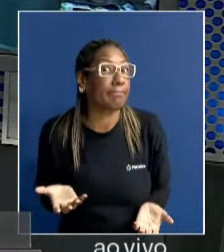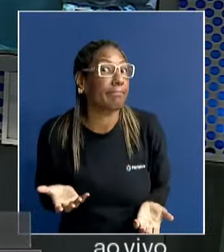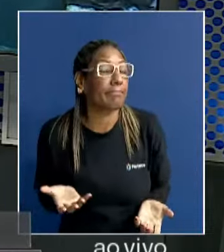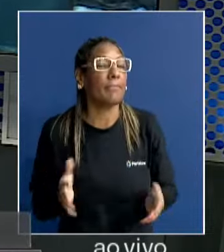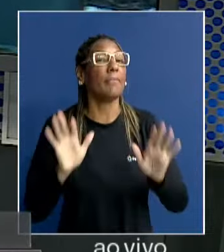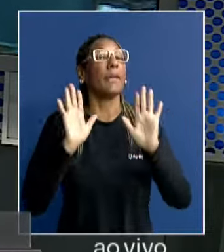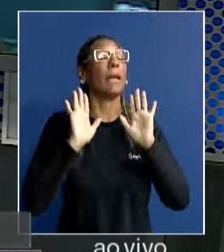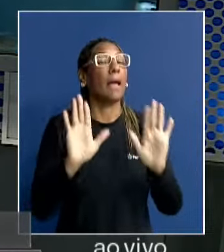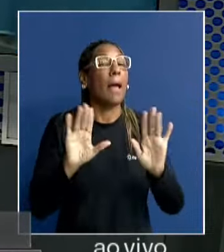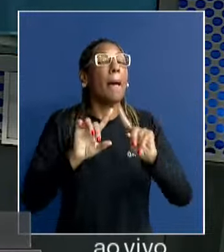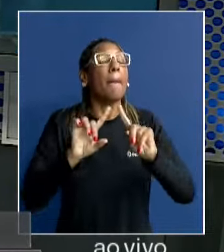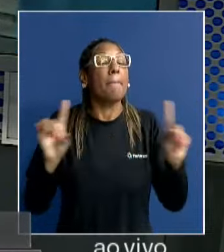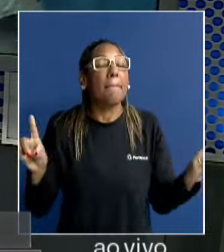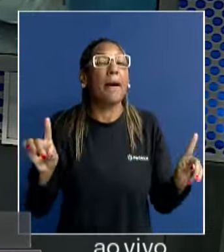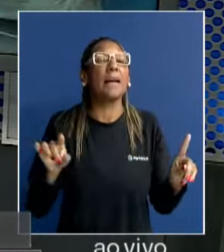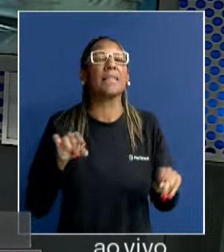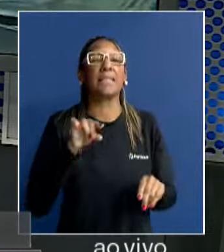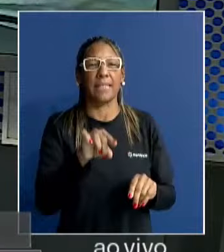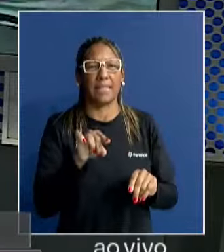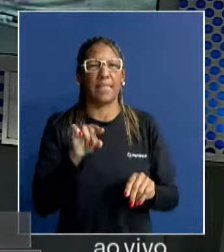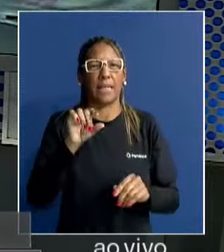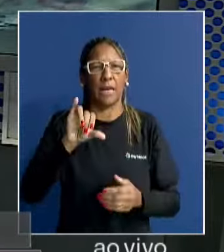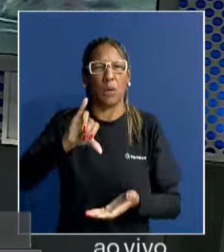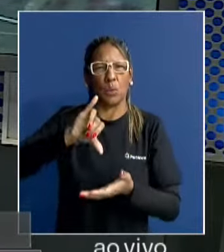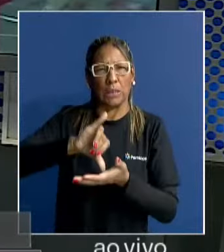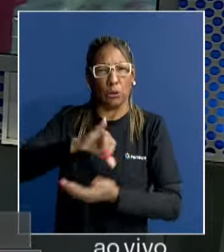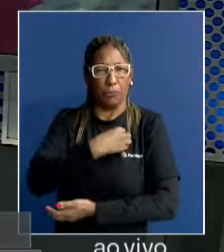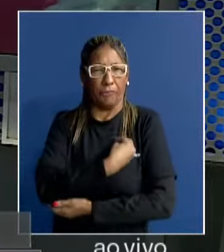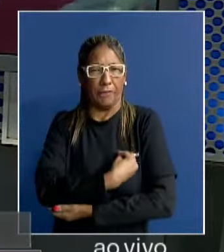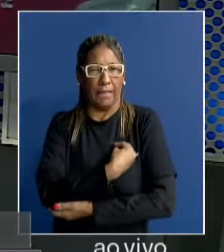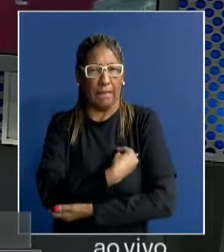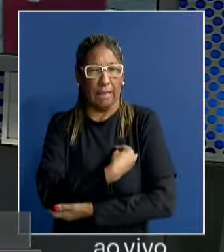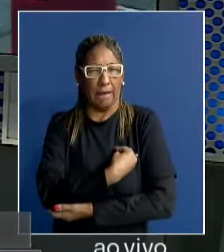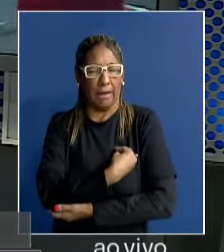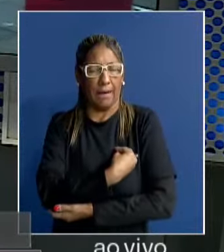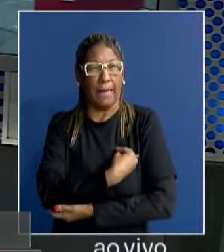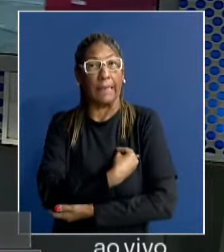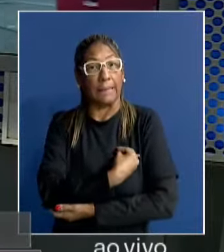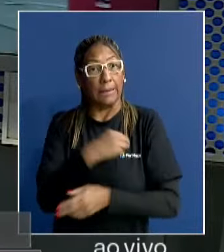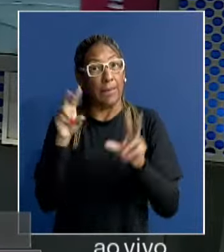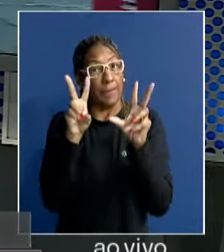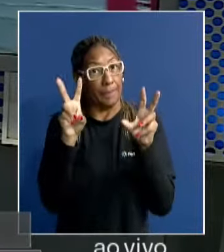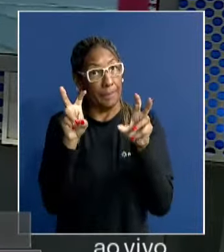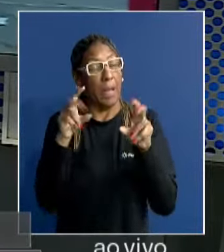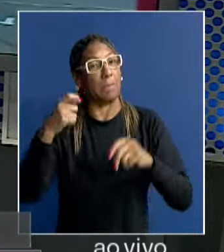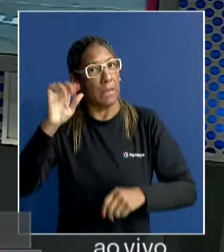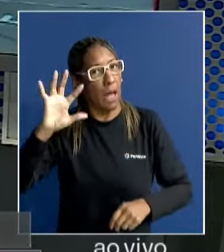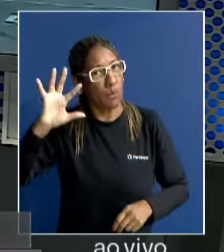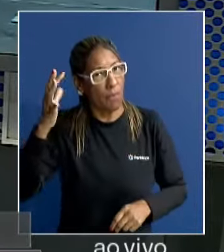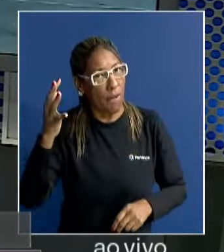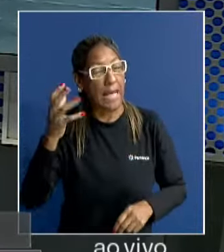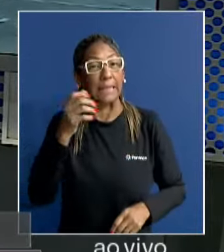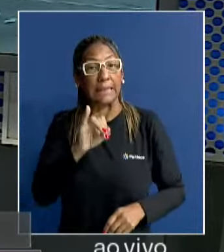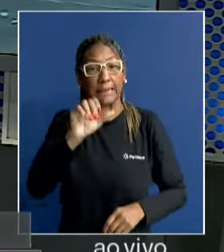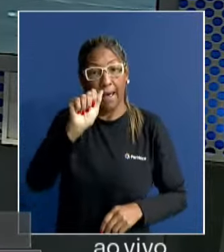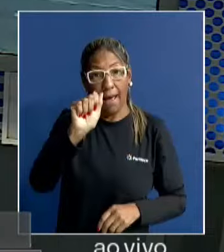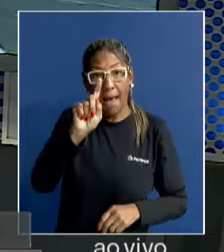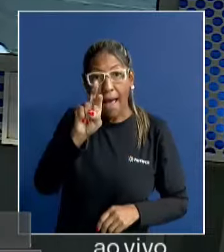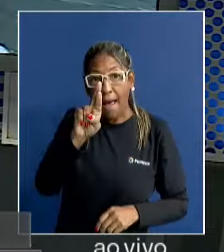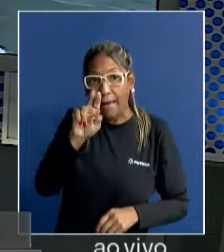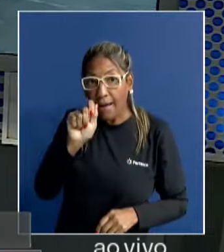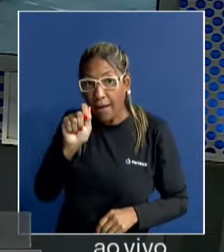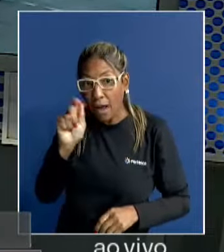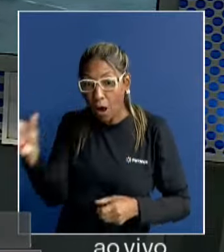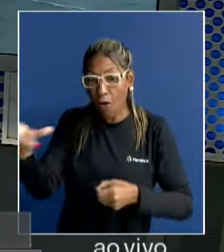Mas nesse caso do Centro Vida, há uma situação que precisa ser resolvida. Se a ADRA voltou, que a ADRA